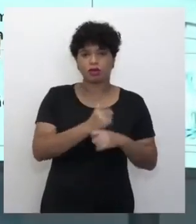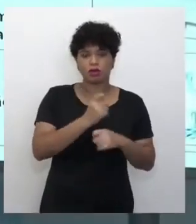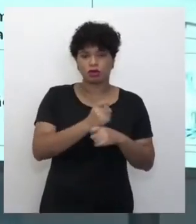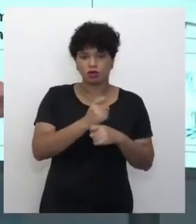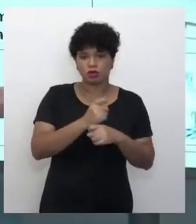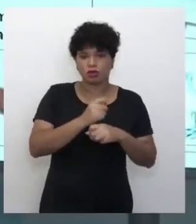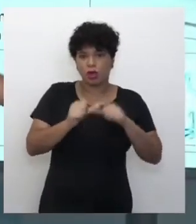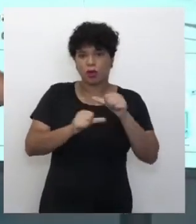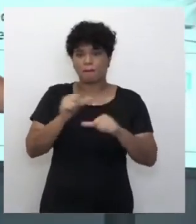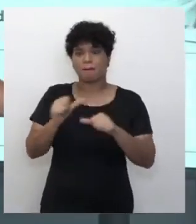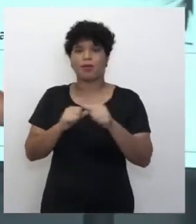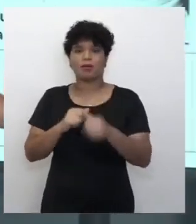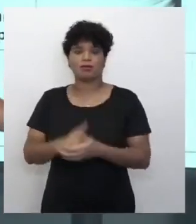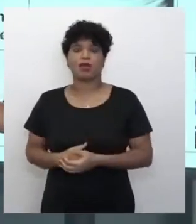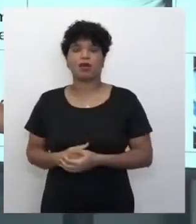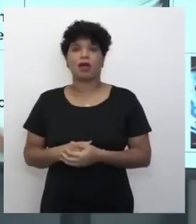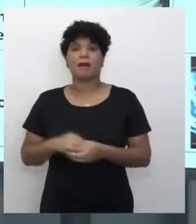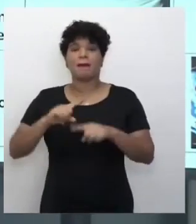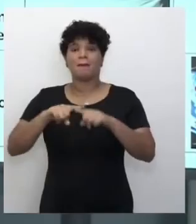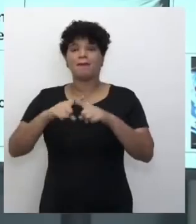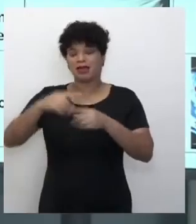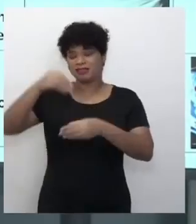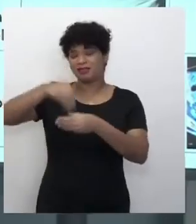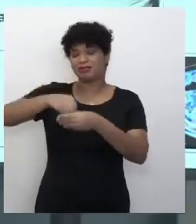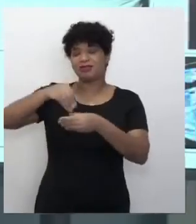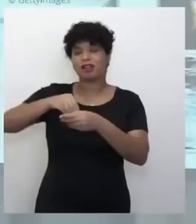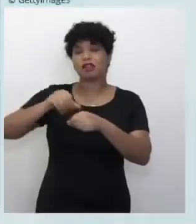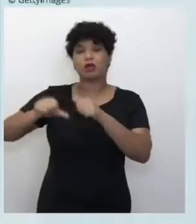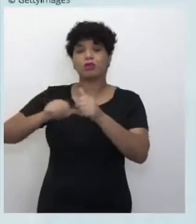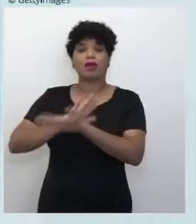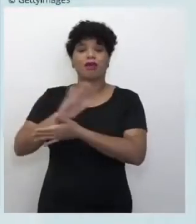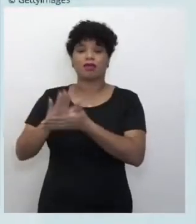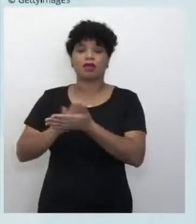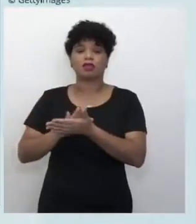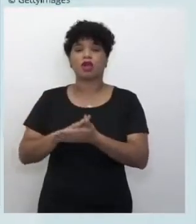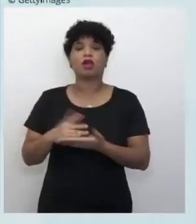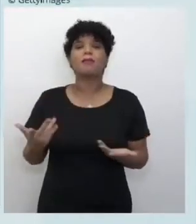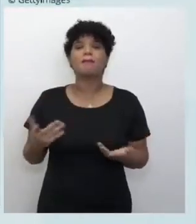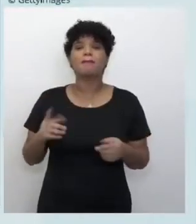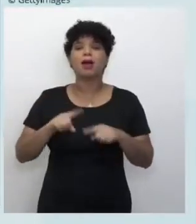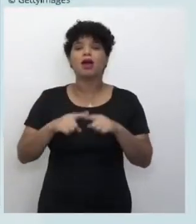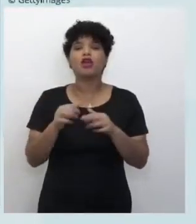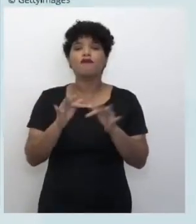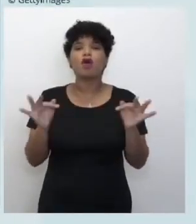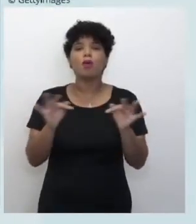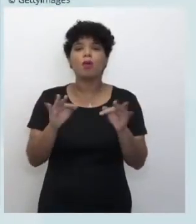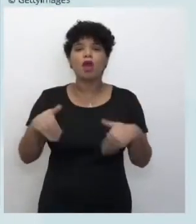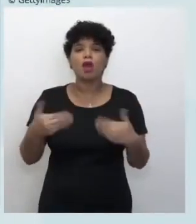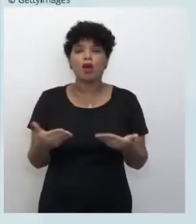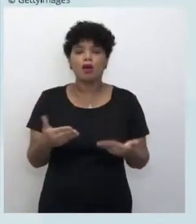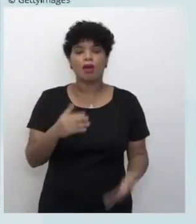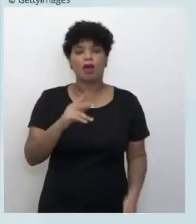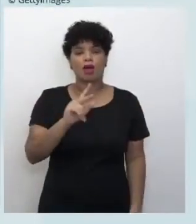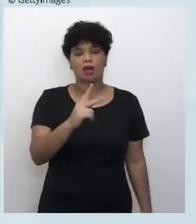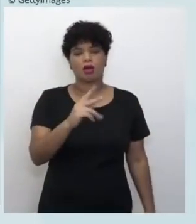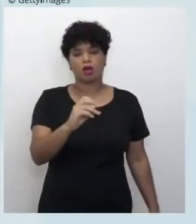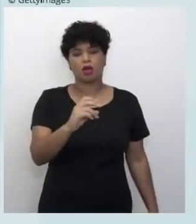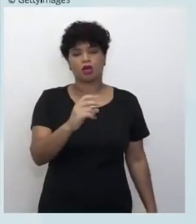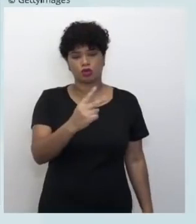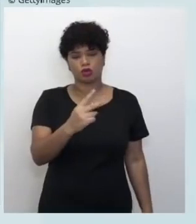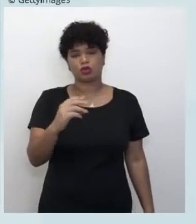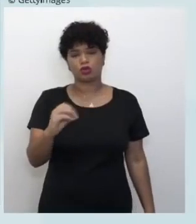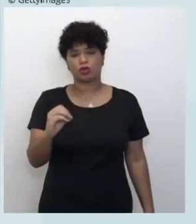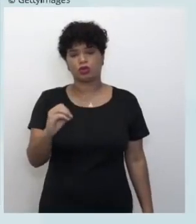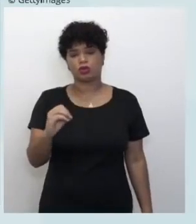composição química. A fórmula do gelo é H2O, certo? E aí nós